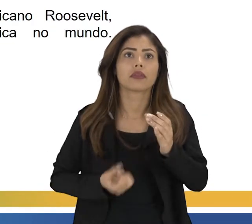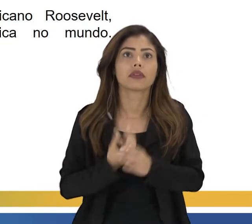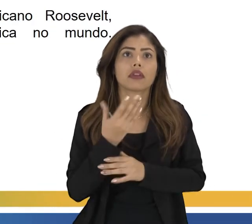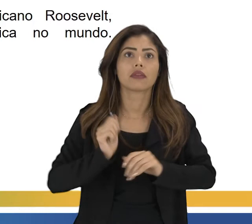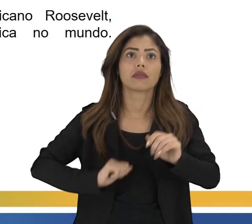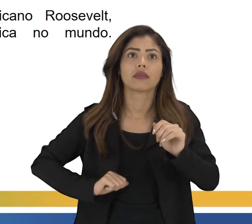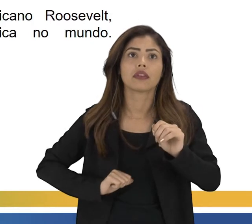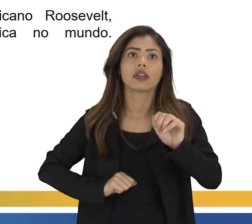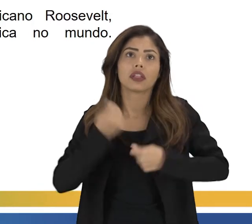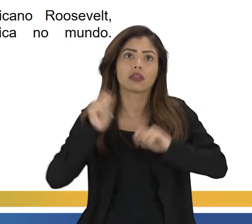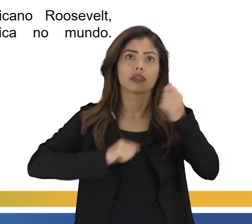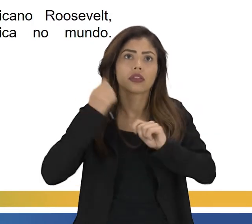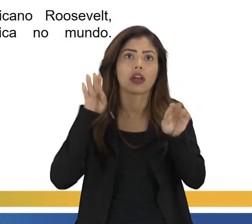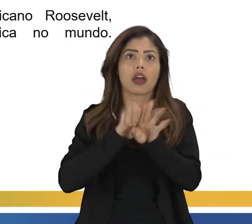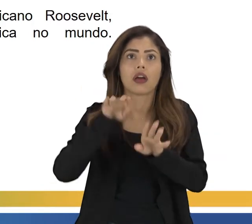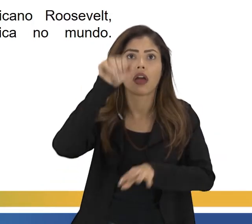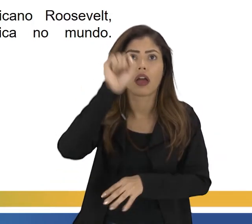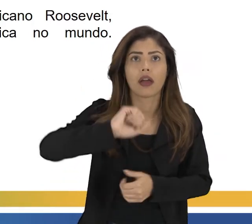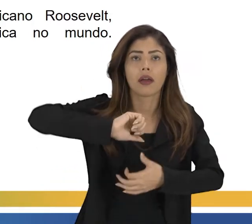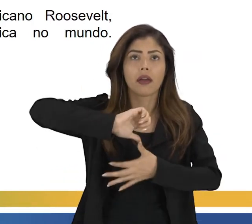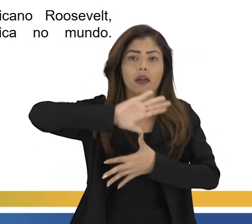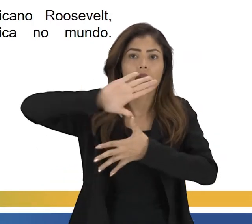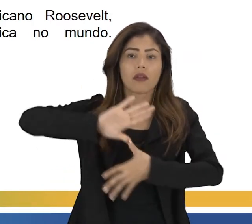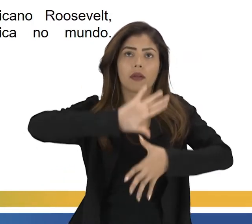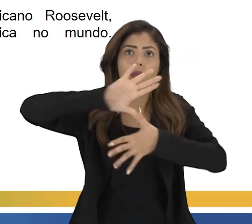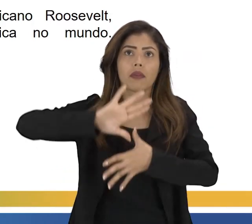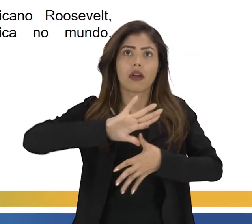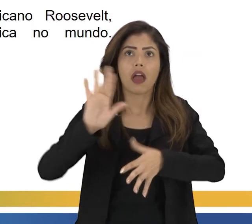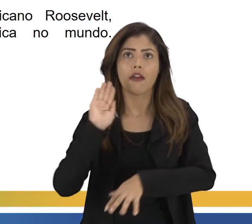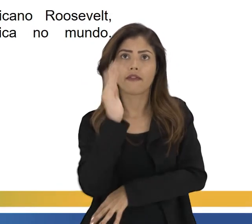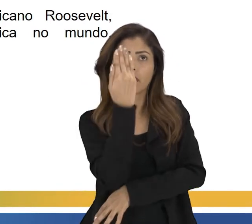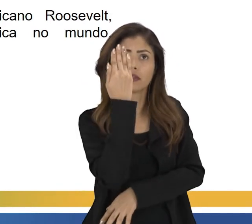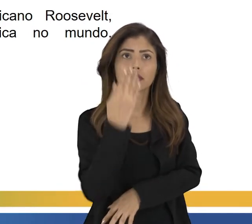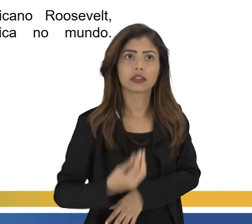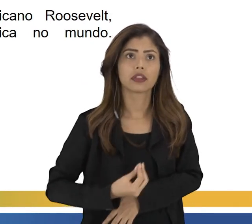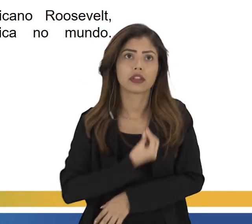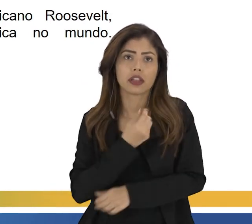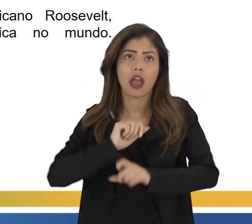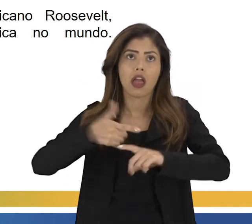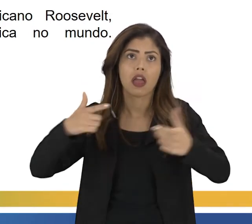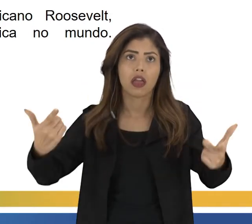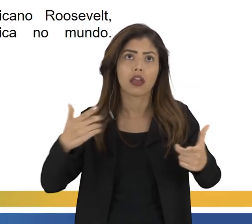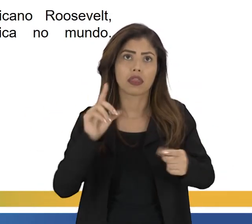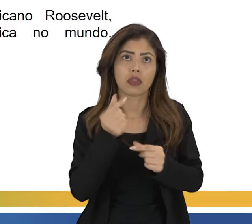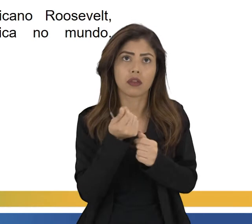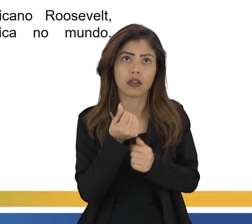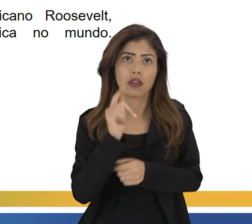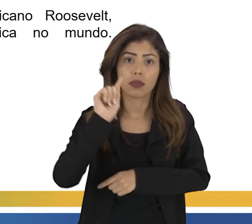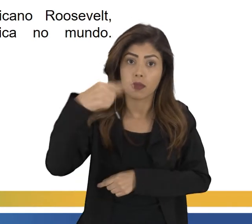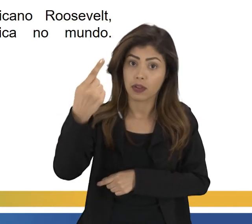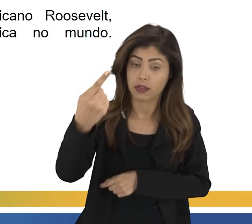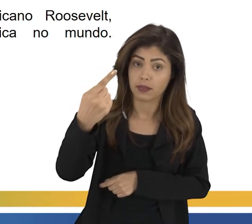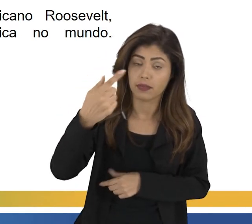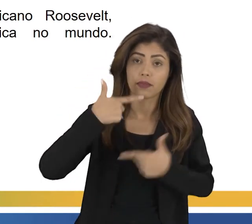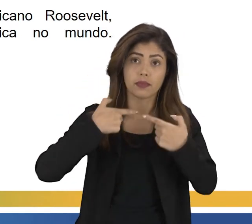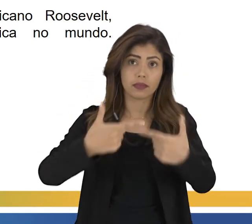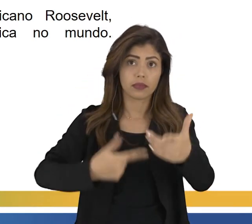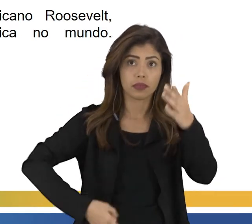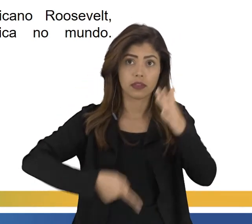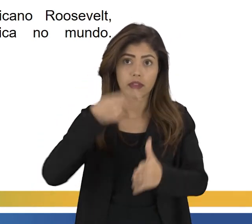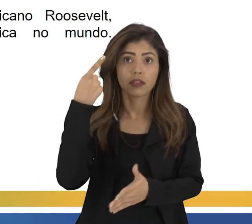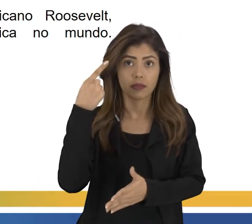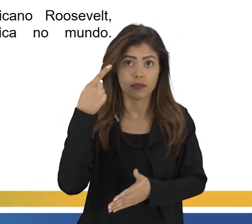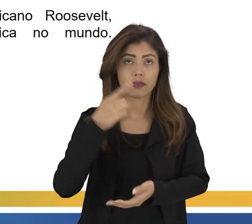-americana ocasionada por uma falsa perspectiva de crescimento econômico pós Primeira